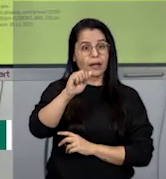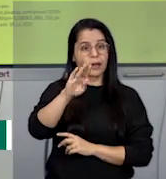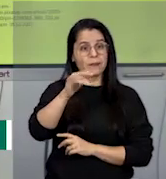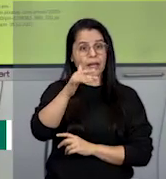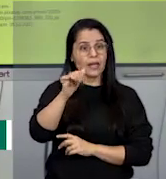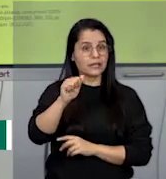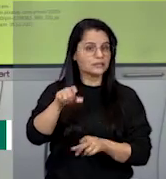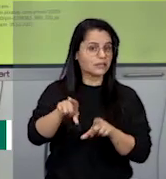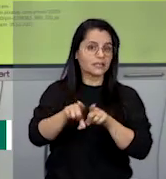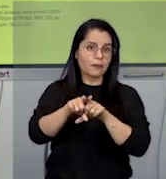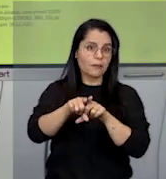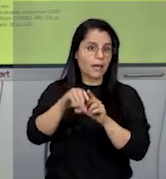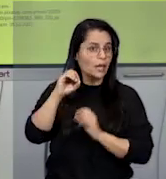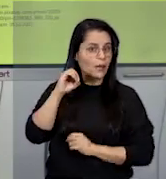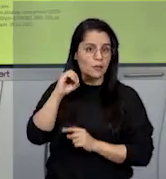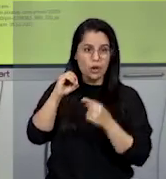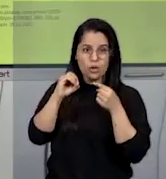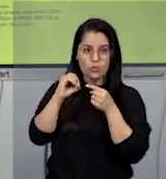bolinha do alfinete, né?